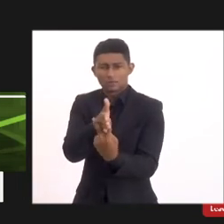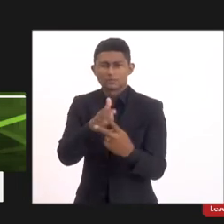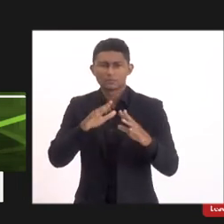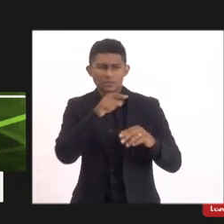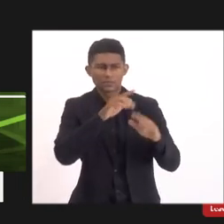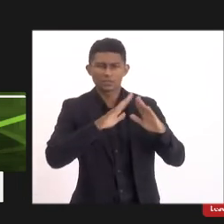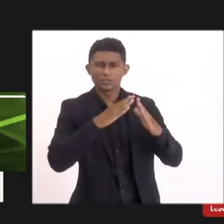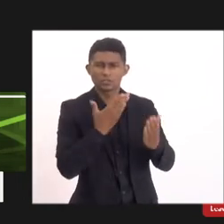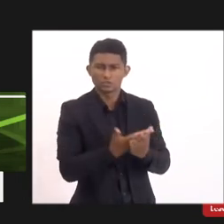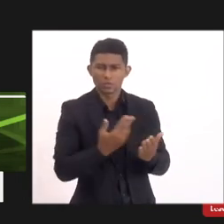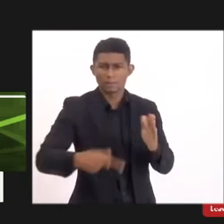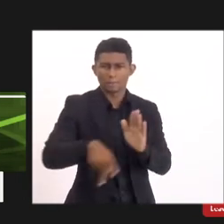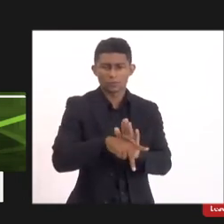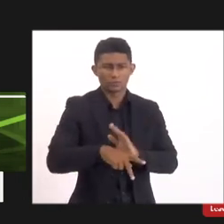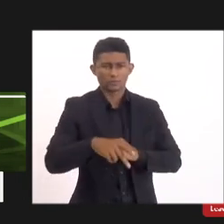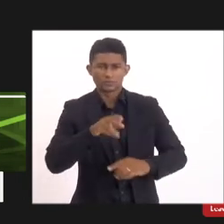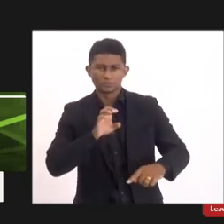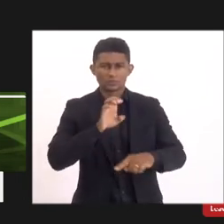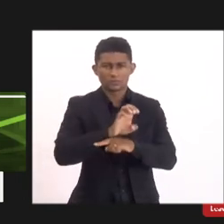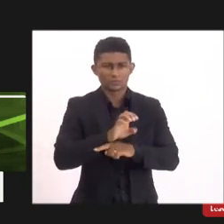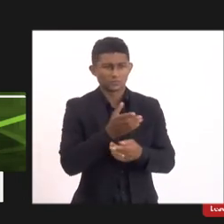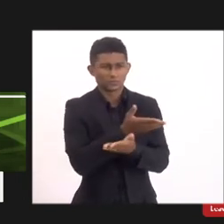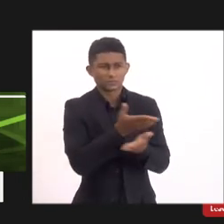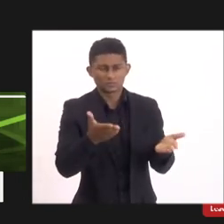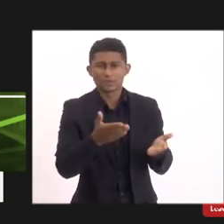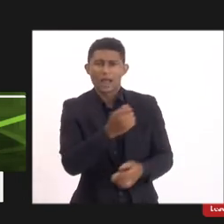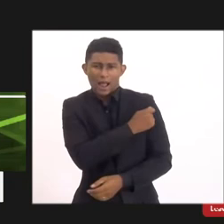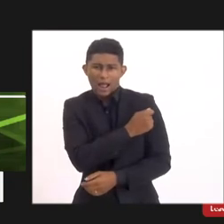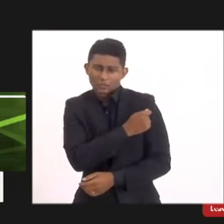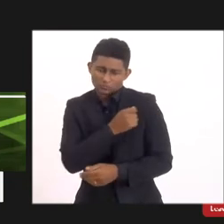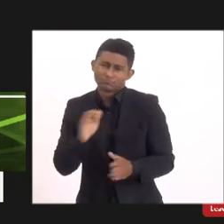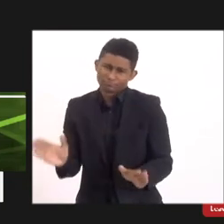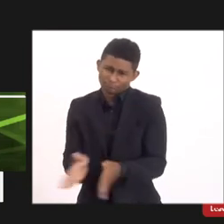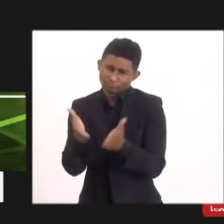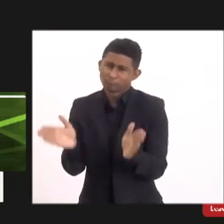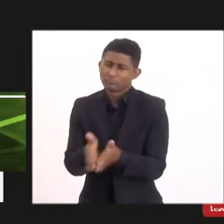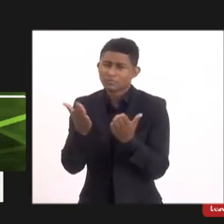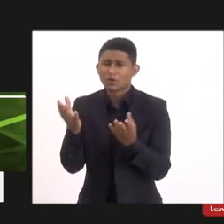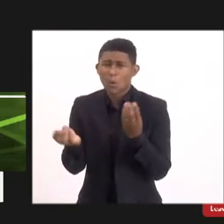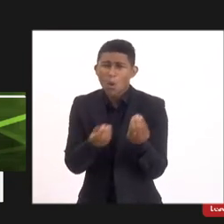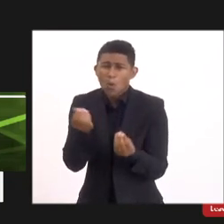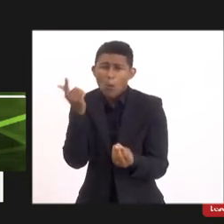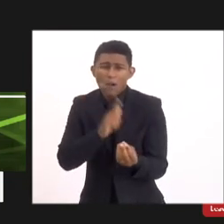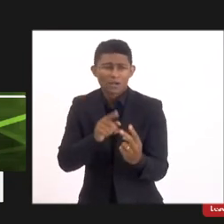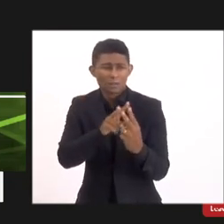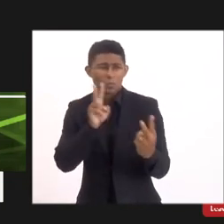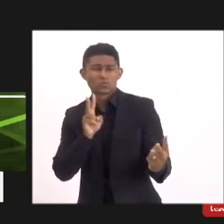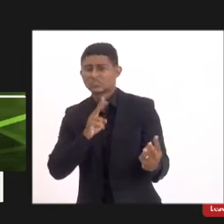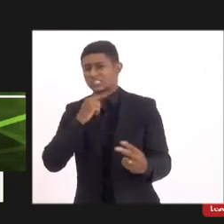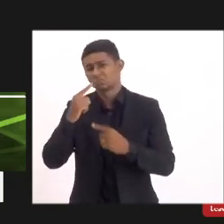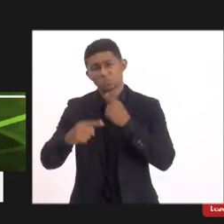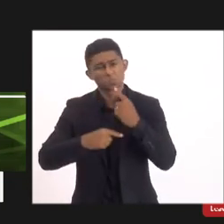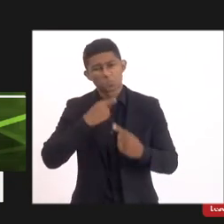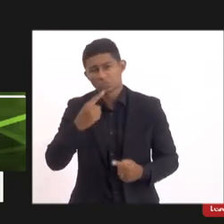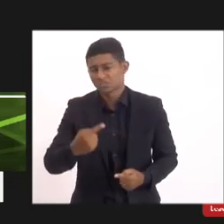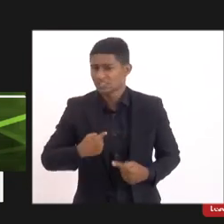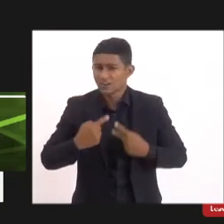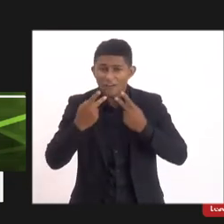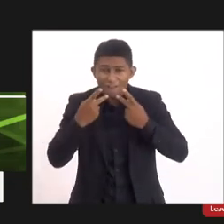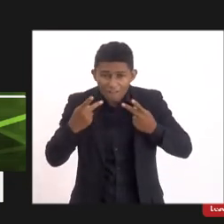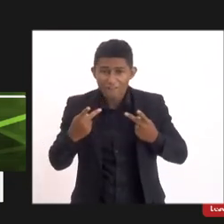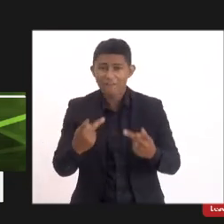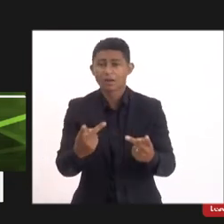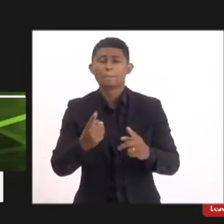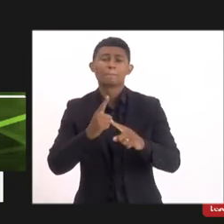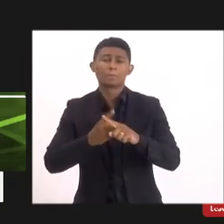públicas, que já têm os estudantes, alguns estudantes mais vulneráveis e tudo mais, não permite que a gente faça isso. E digo porque